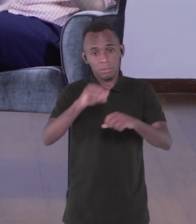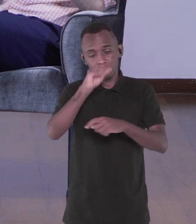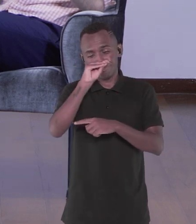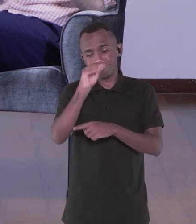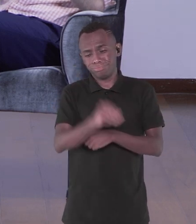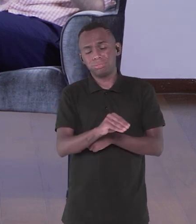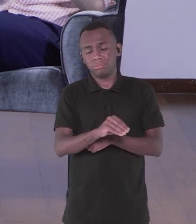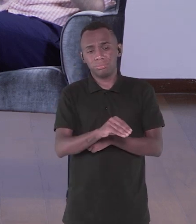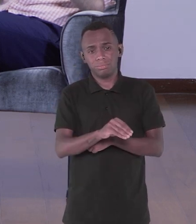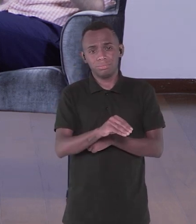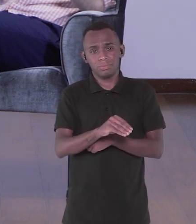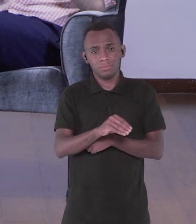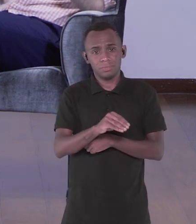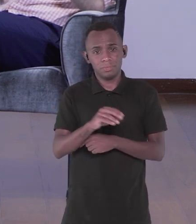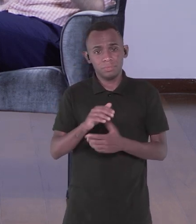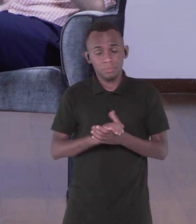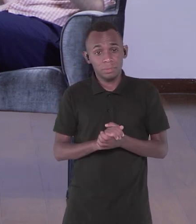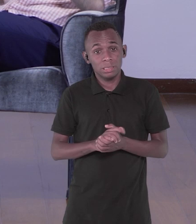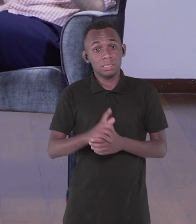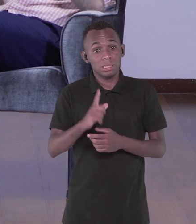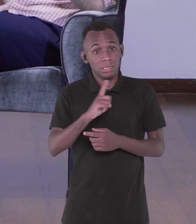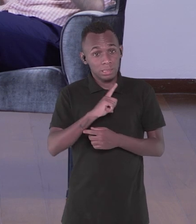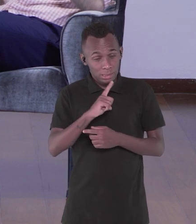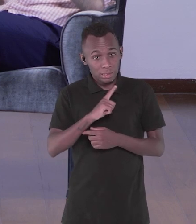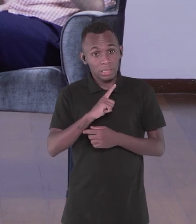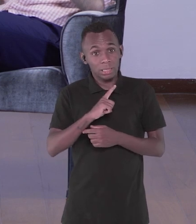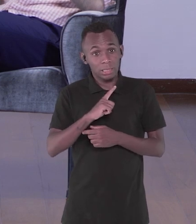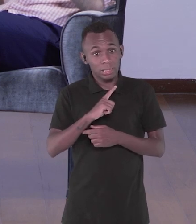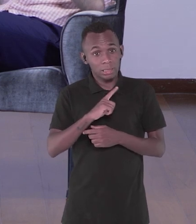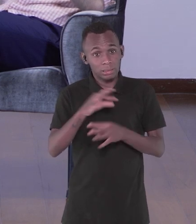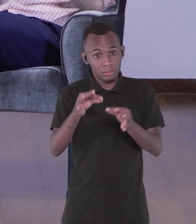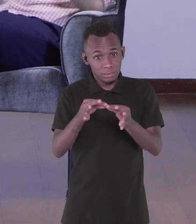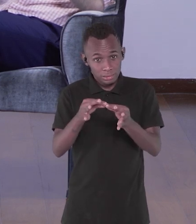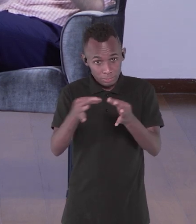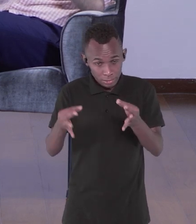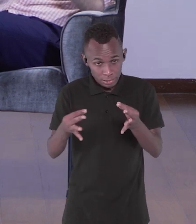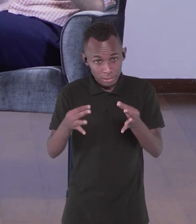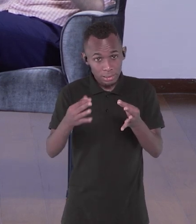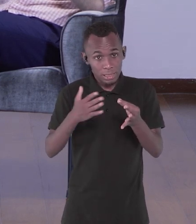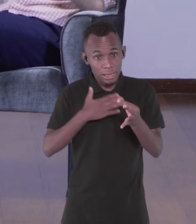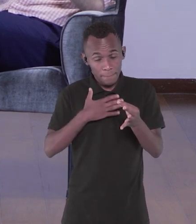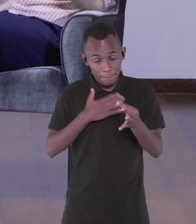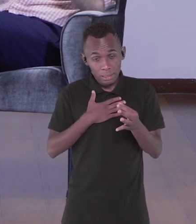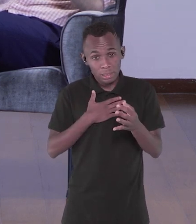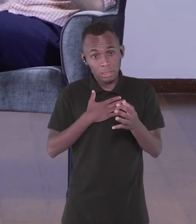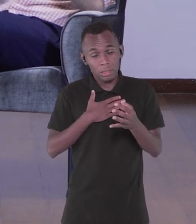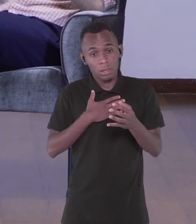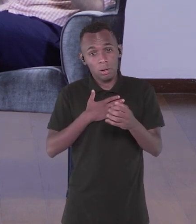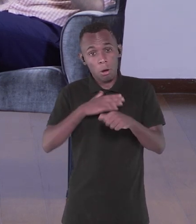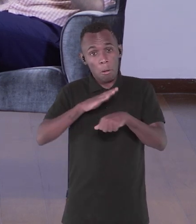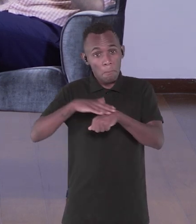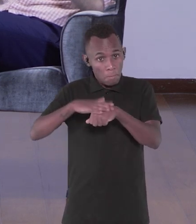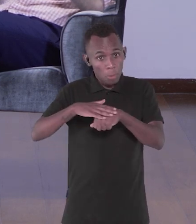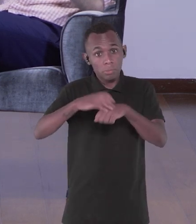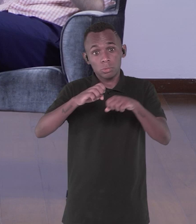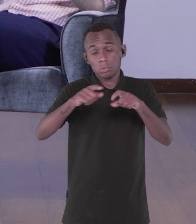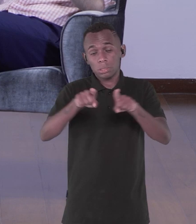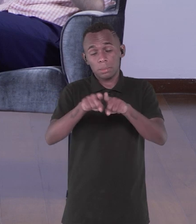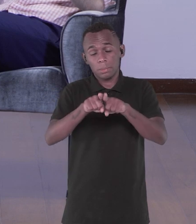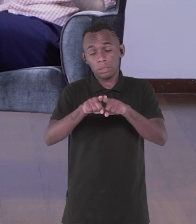É um reconhecimento até que exige muita humildade, não minha, digo, do próprio sistema e de todos nós,